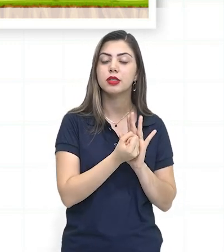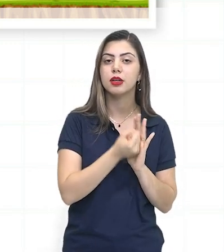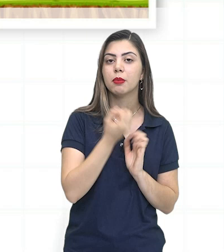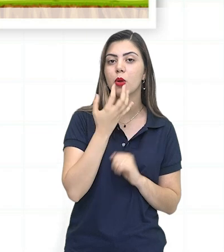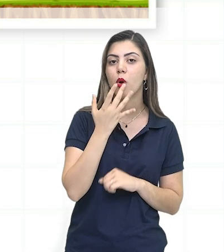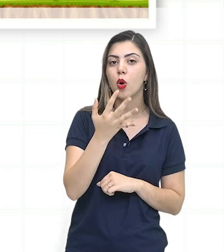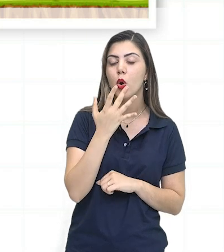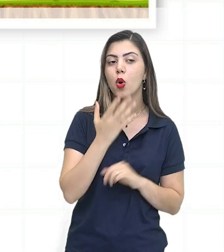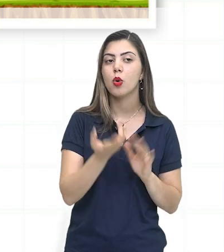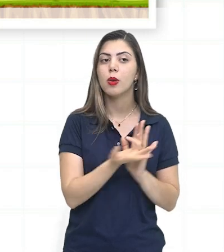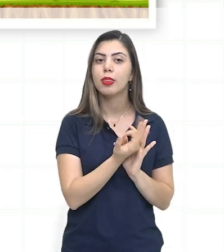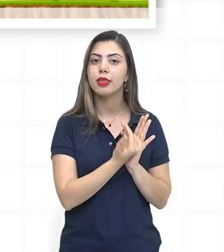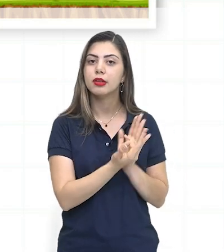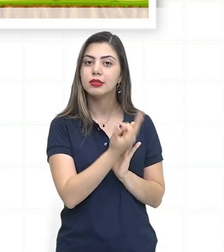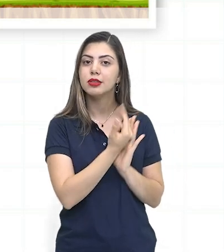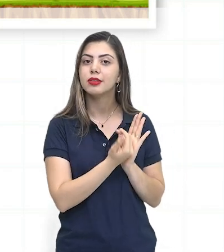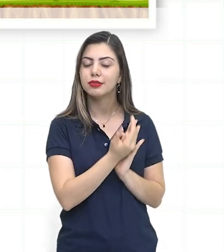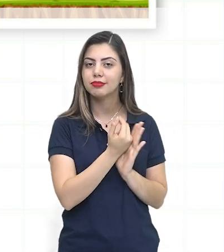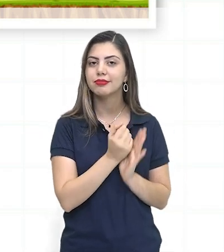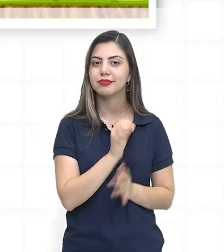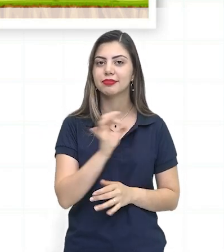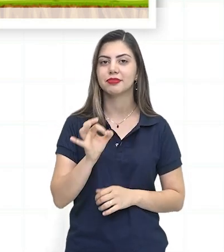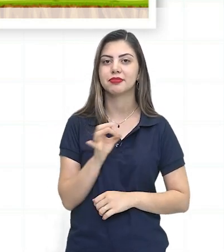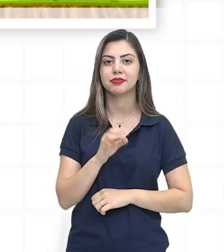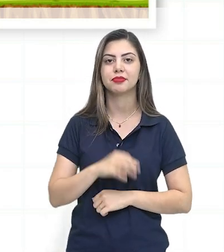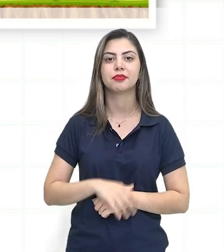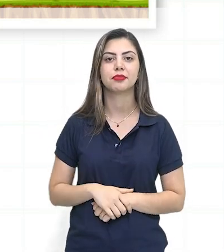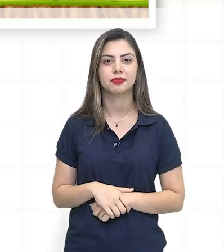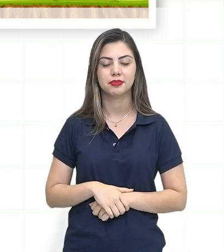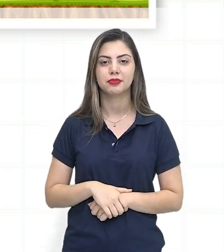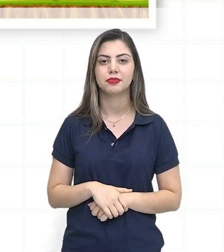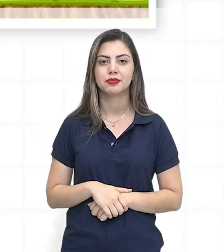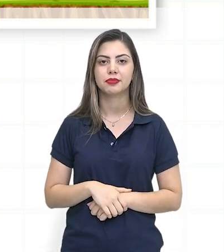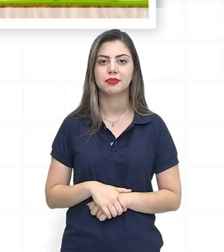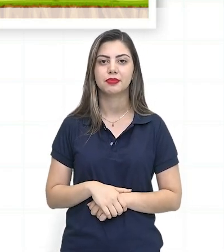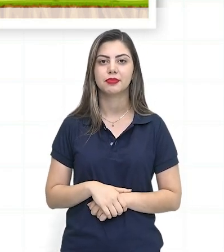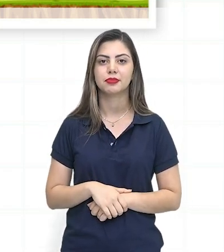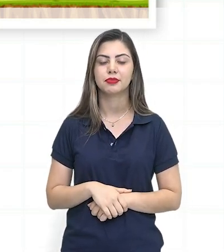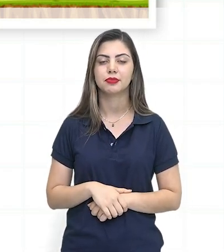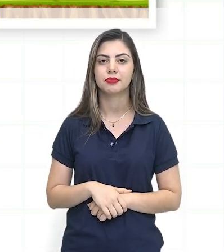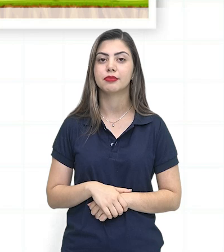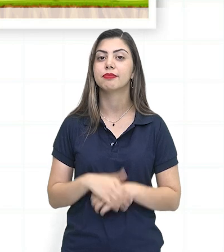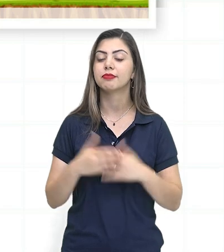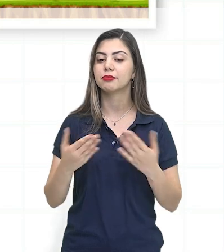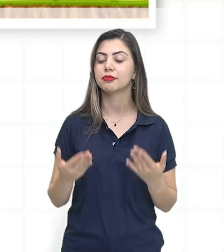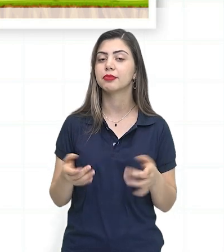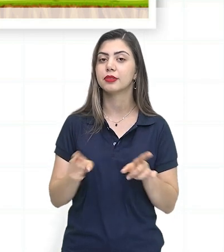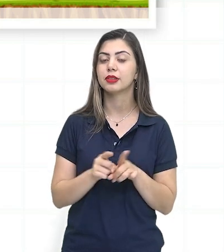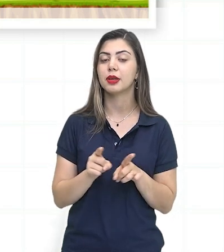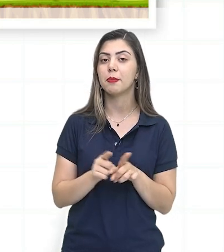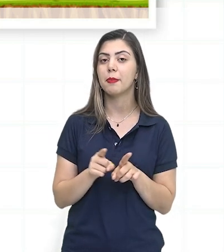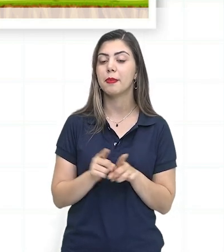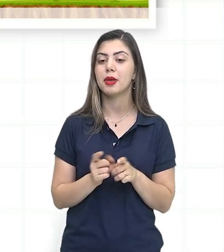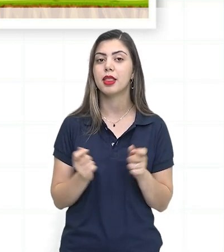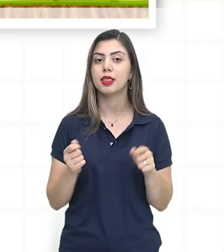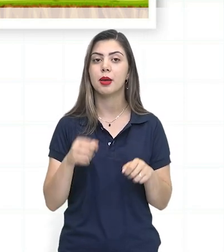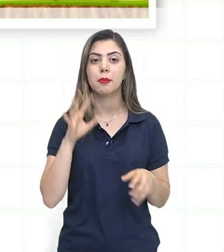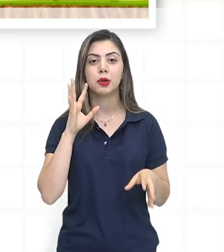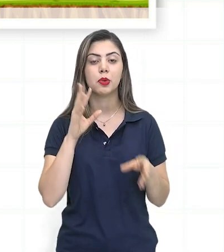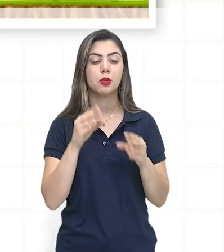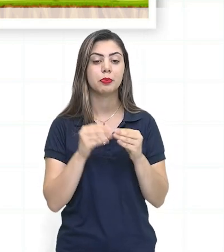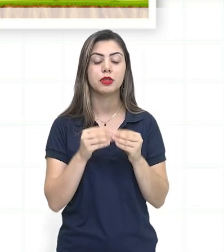cores, desenhos, certo? E também uma coisa que eu posso entender